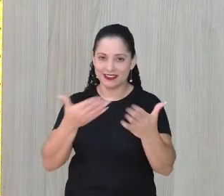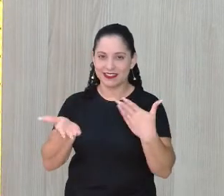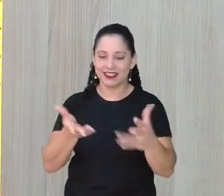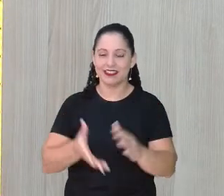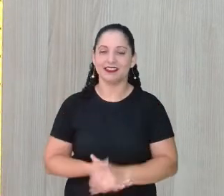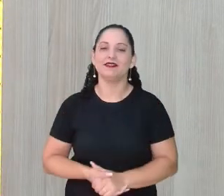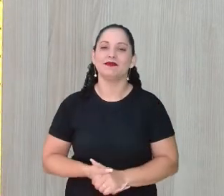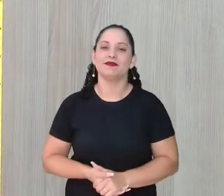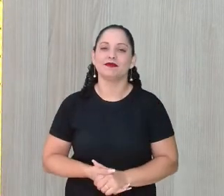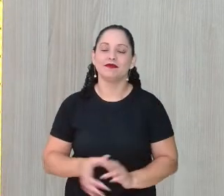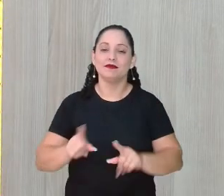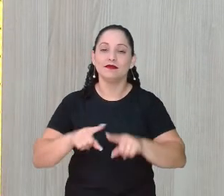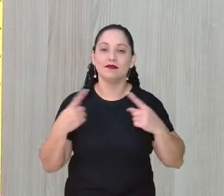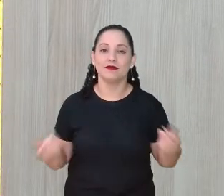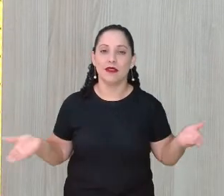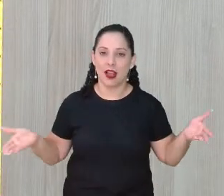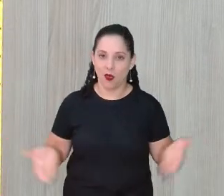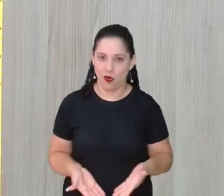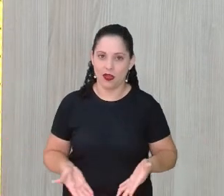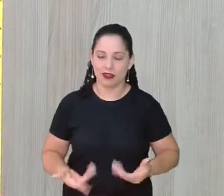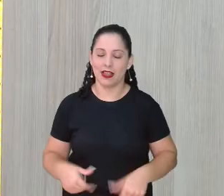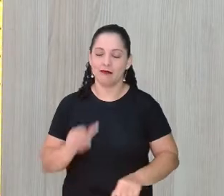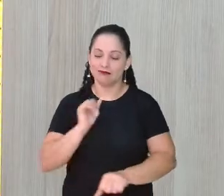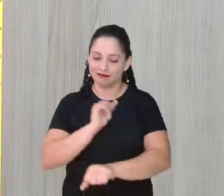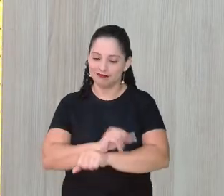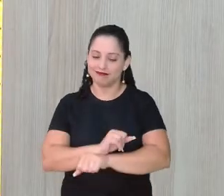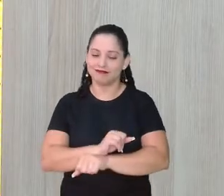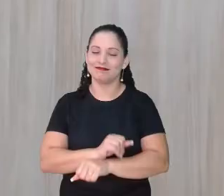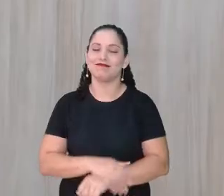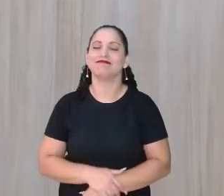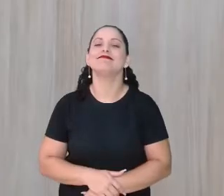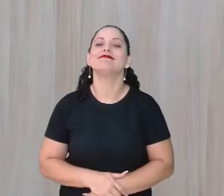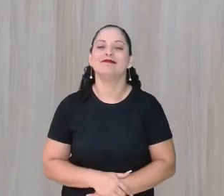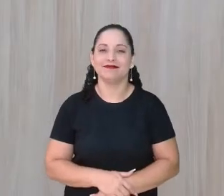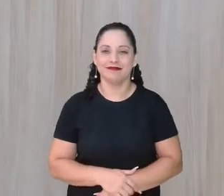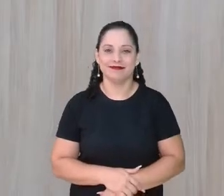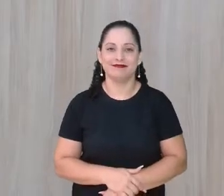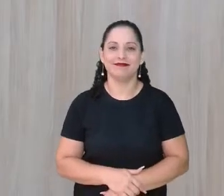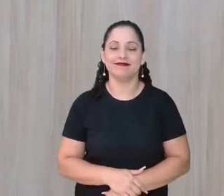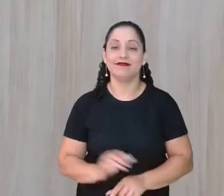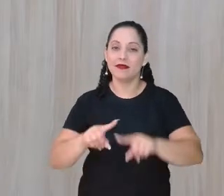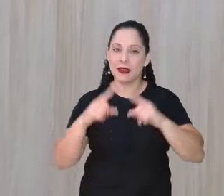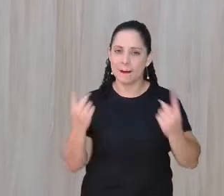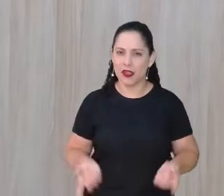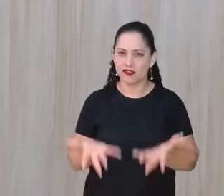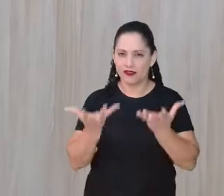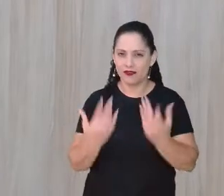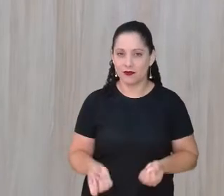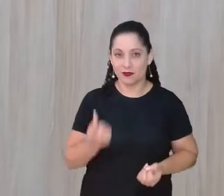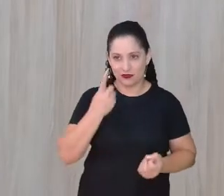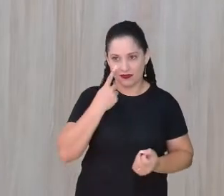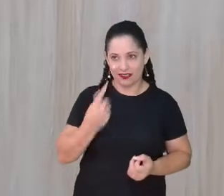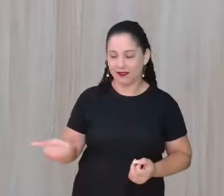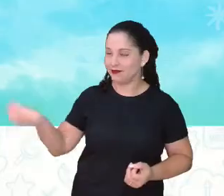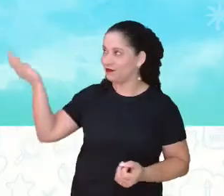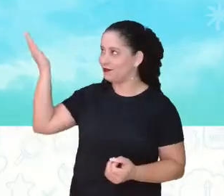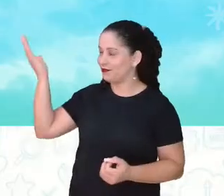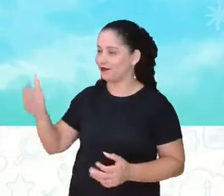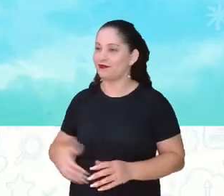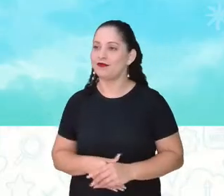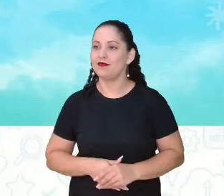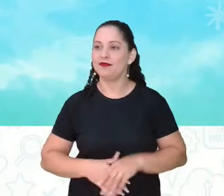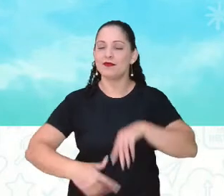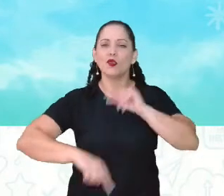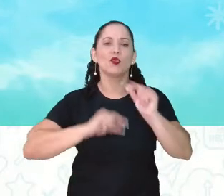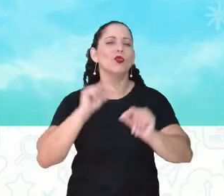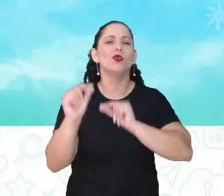Mas até então o pessoal tá calado, né? Tá todo mundo caladinho aí, mas vamos ver aí na tela, olha. O que foi a